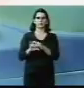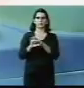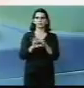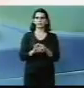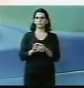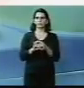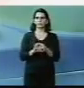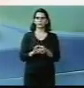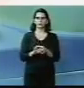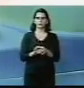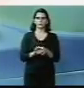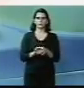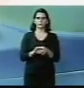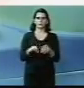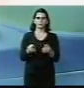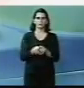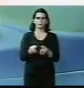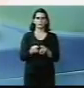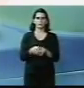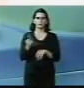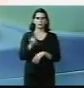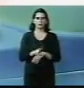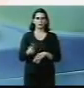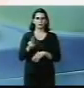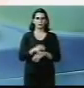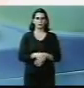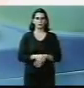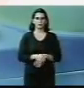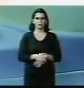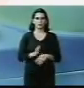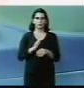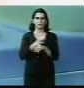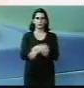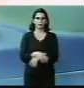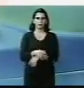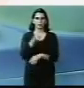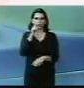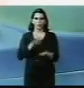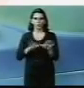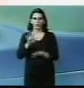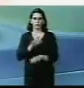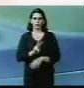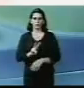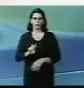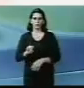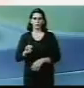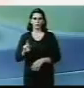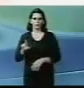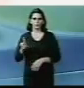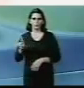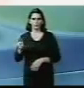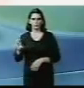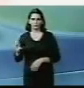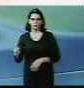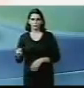Active Directory para autenticar usuários, navegação com controle de antivírus que o Dance Guardian